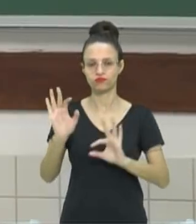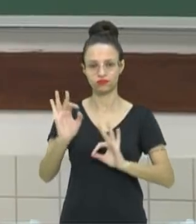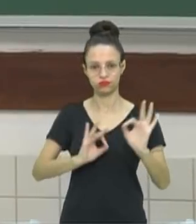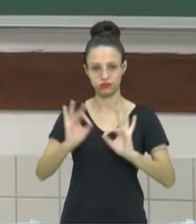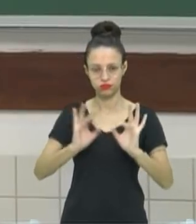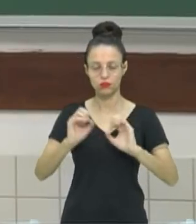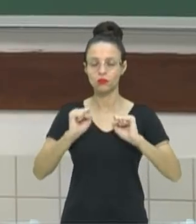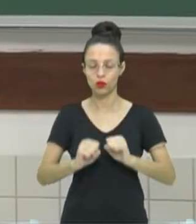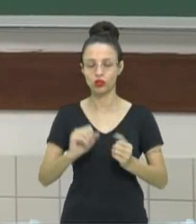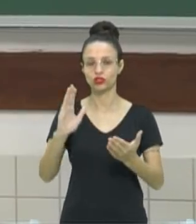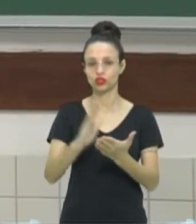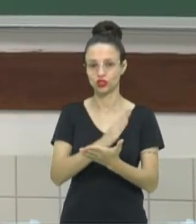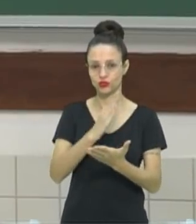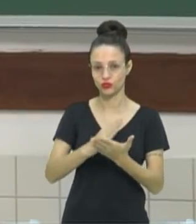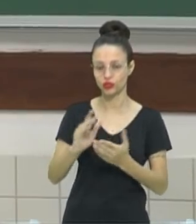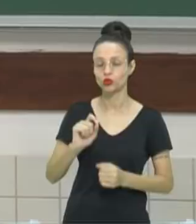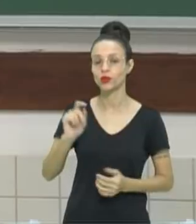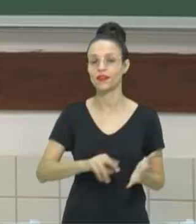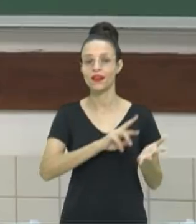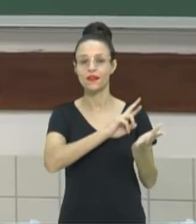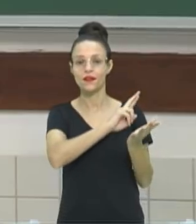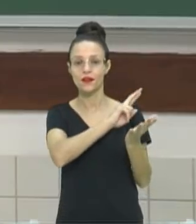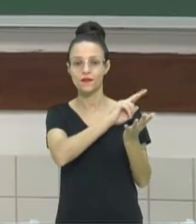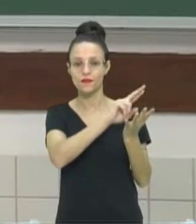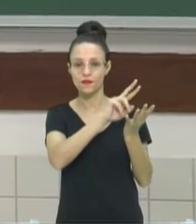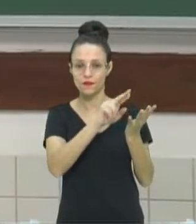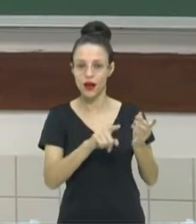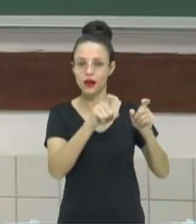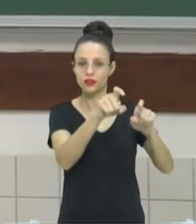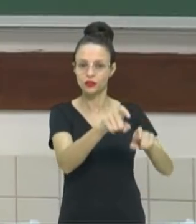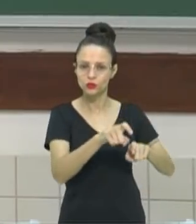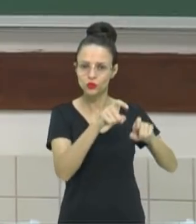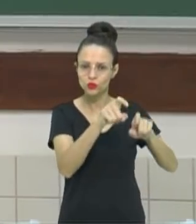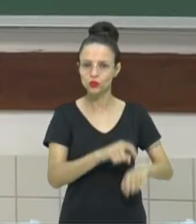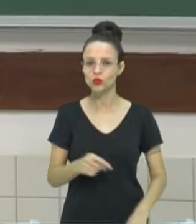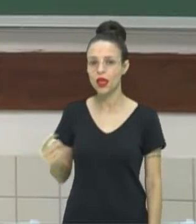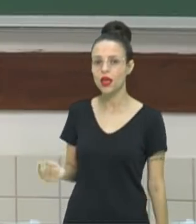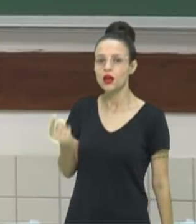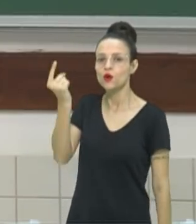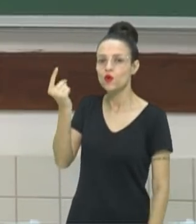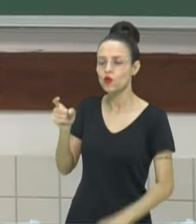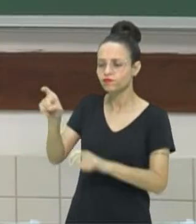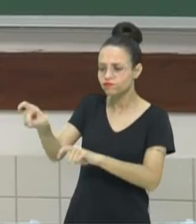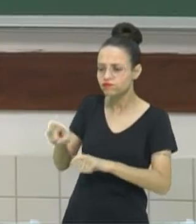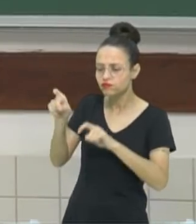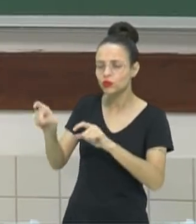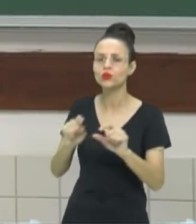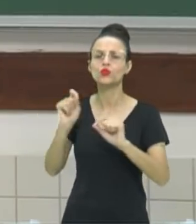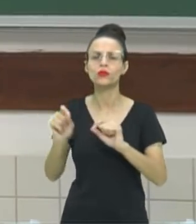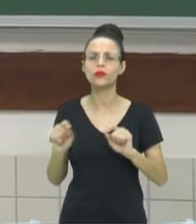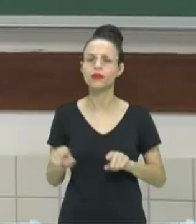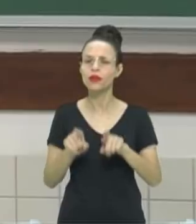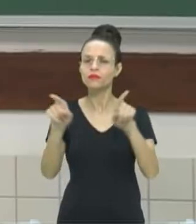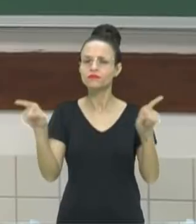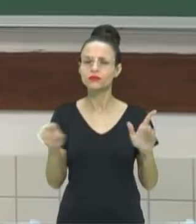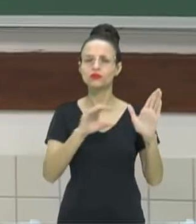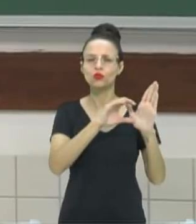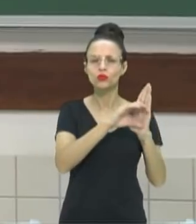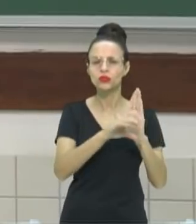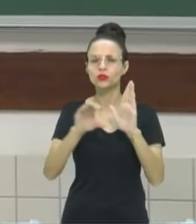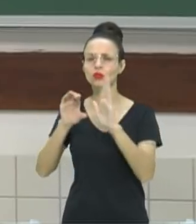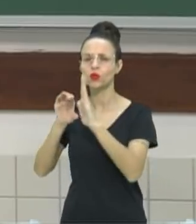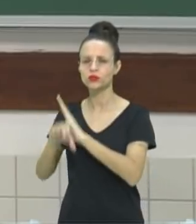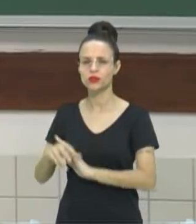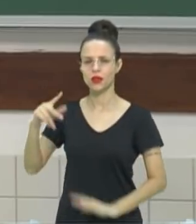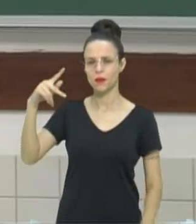podemos dividir em policultura e monocultura. Então vamos entender juntos o que são esses dois conceitos.